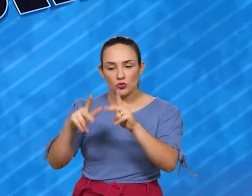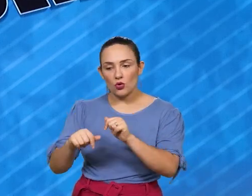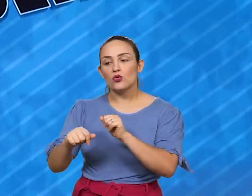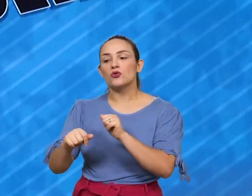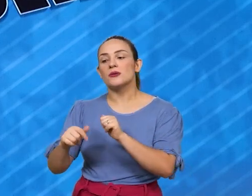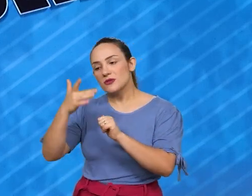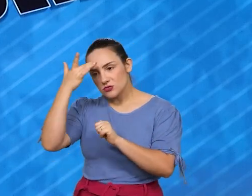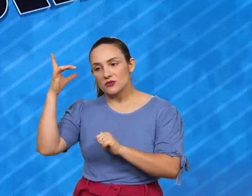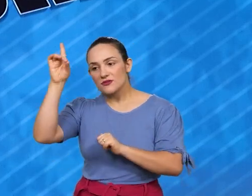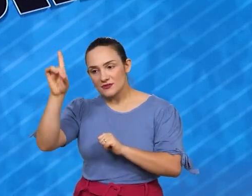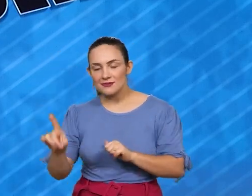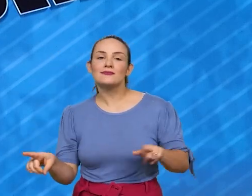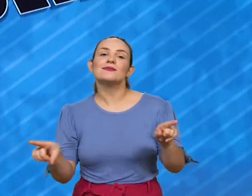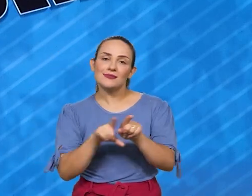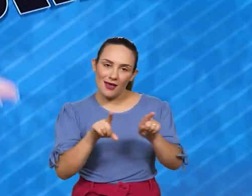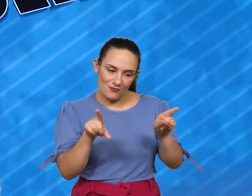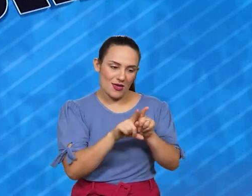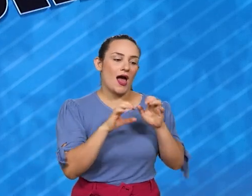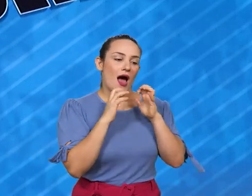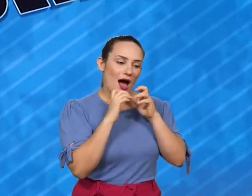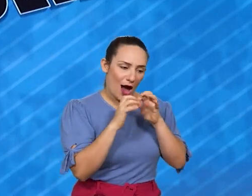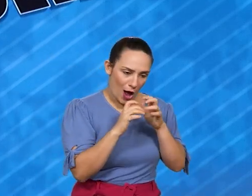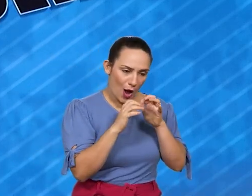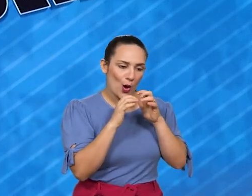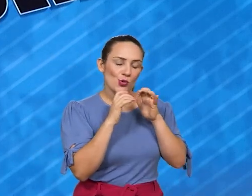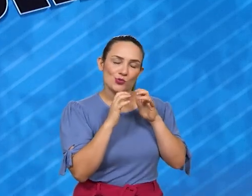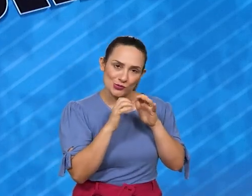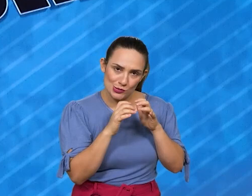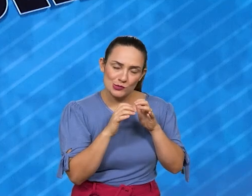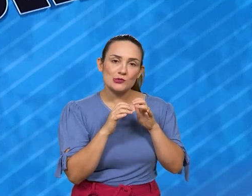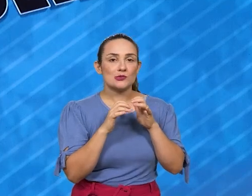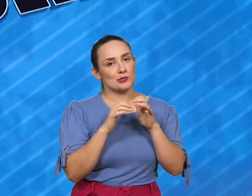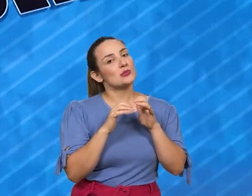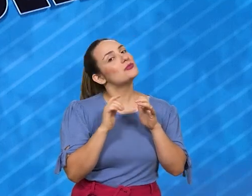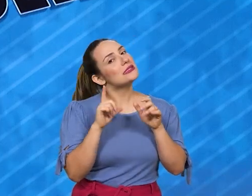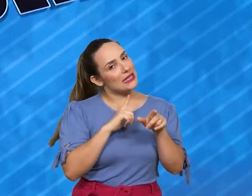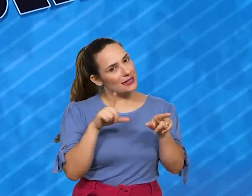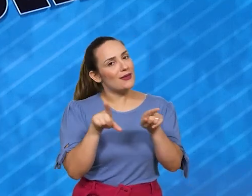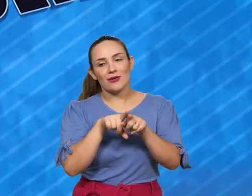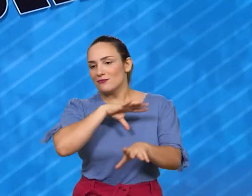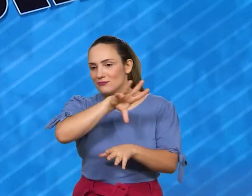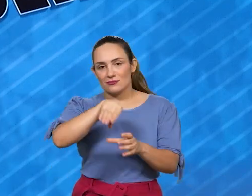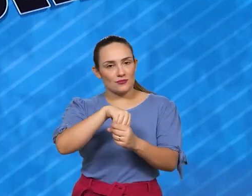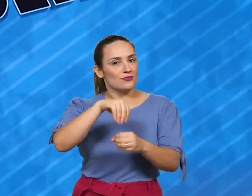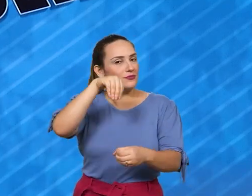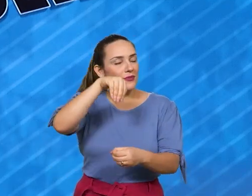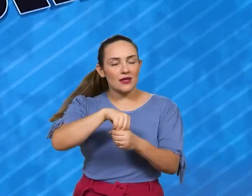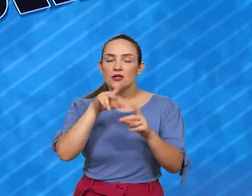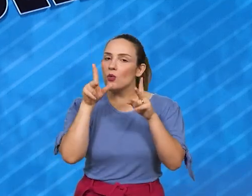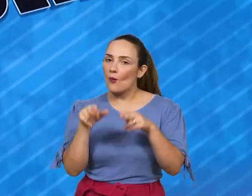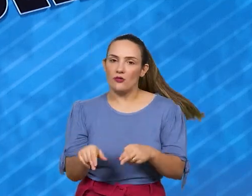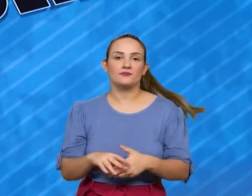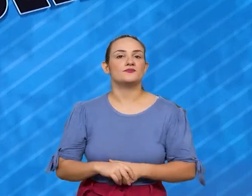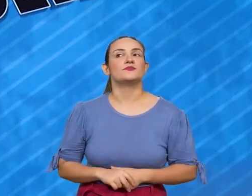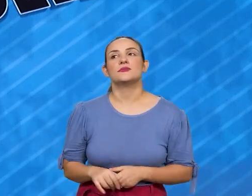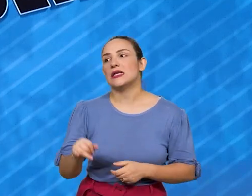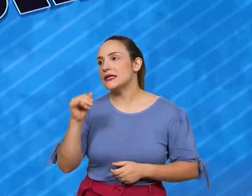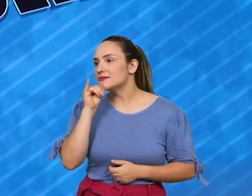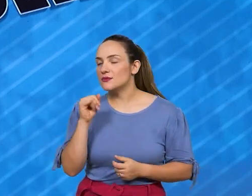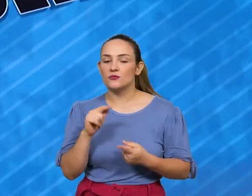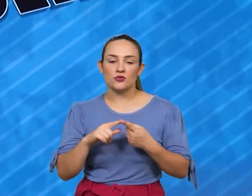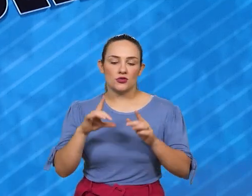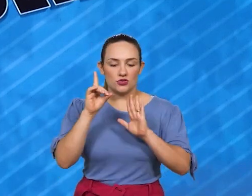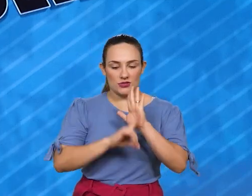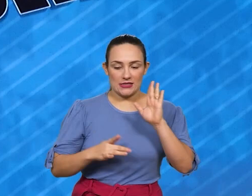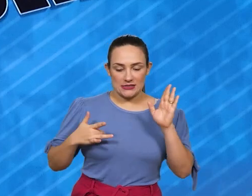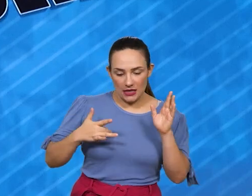previstos para as pessoas com deficiência englobam a pessoa com autismo. E é um marco de direito, vou elencar aqui alguns dos principais. A